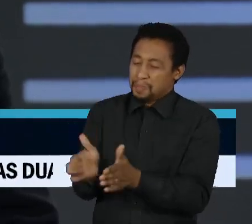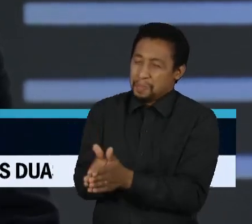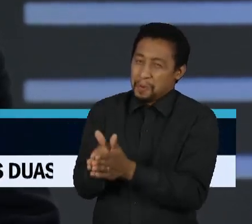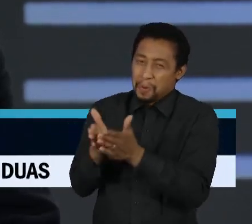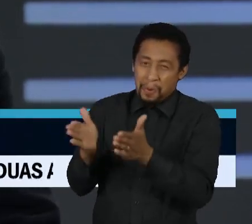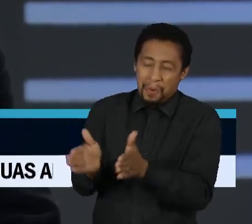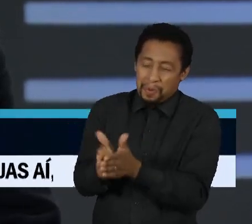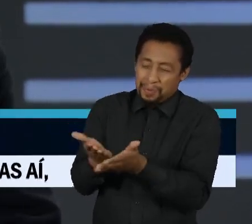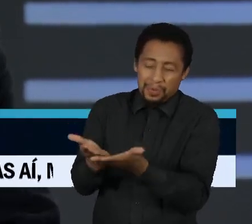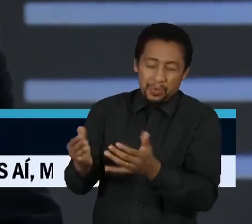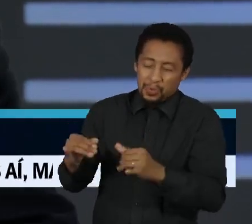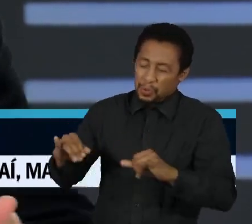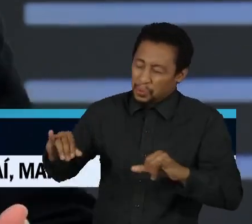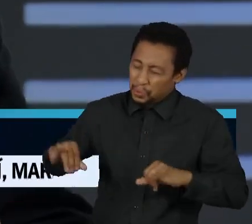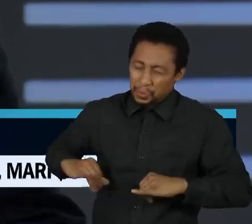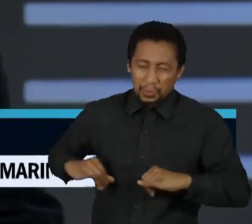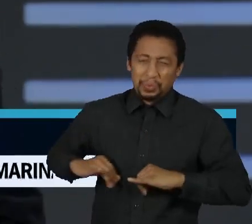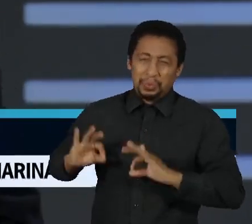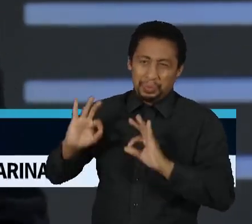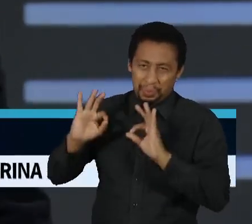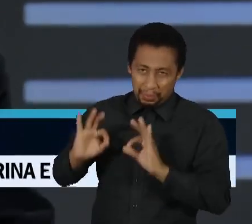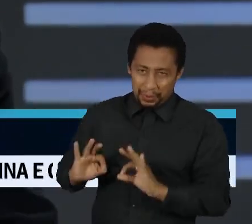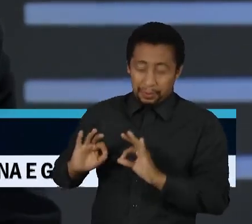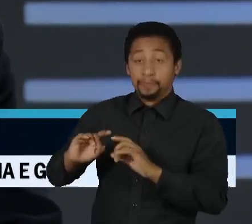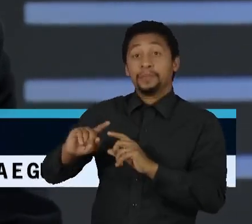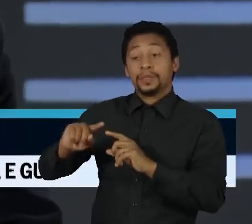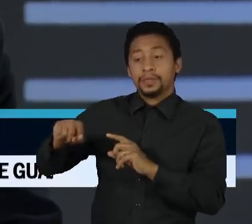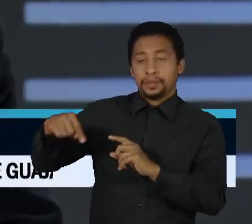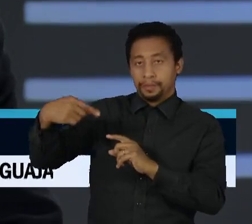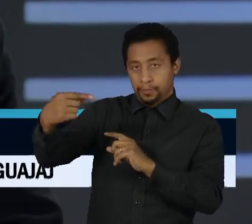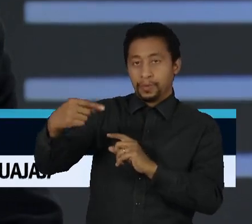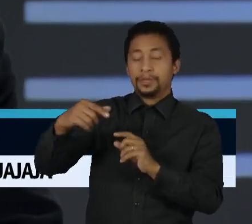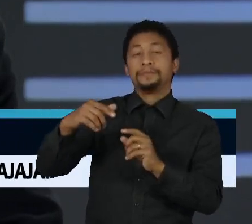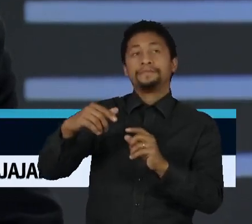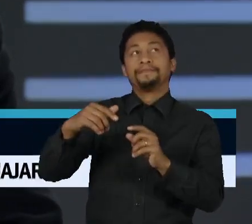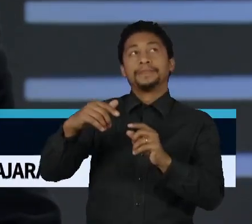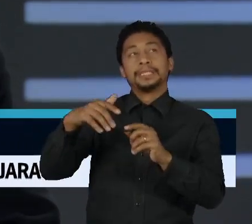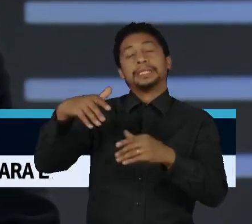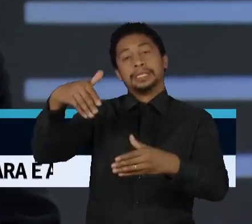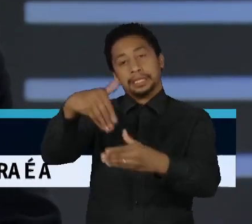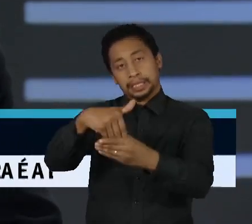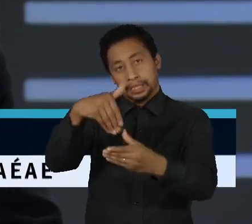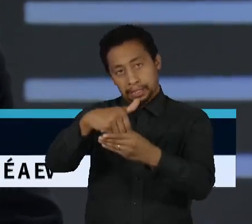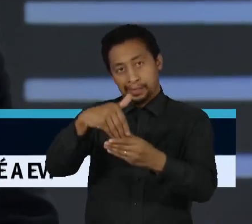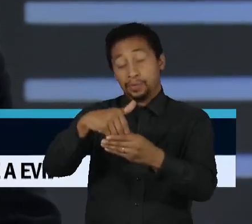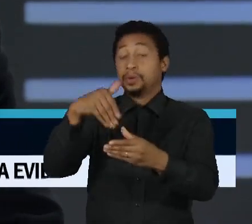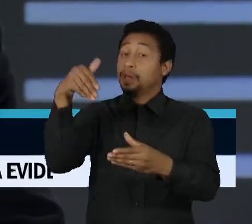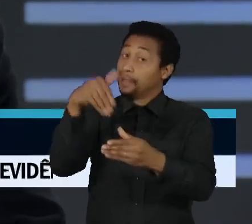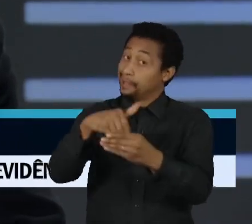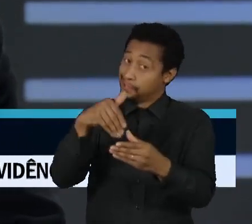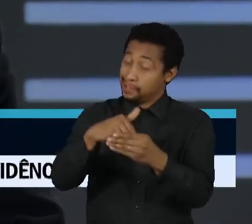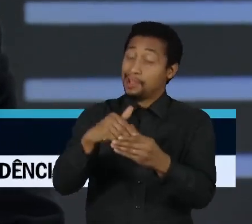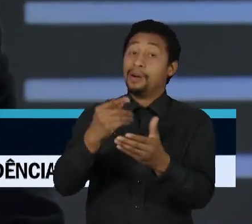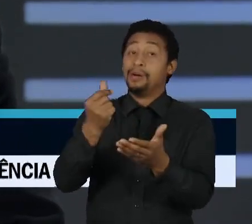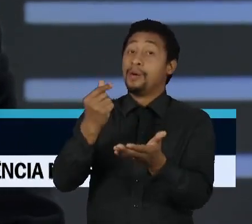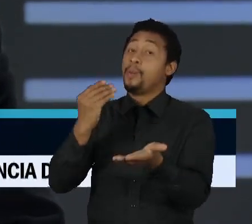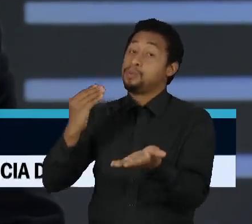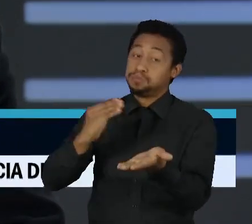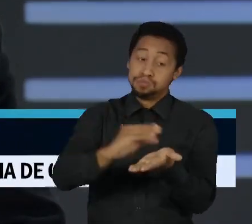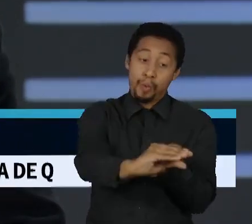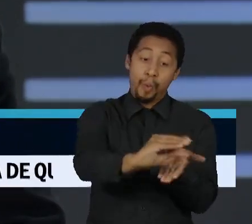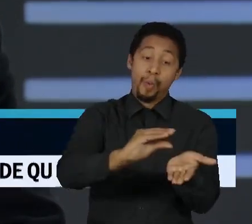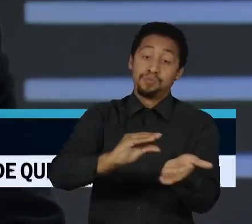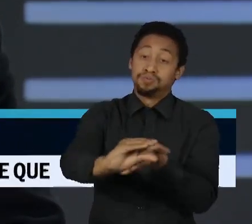desproporcionalmente mais aí você teve um ano eleitoral que injetou na economia né o